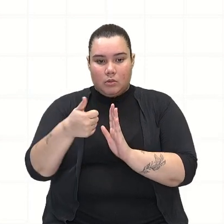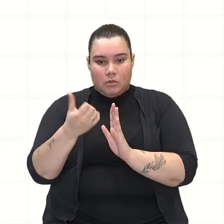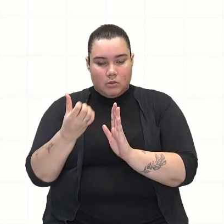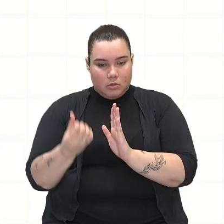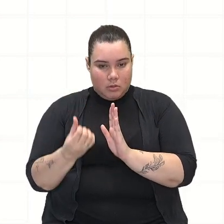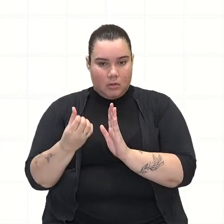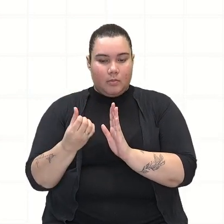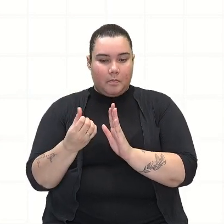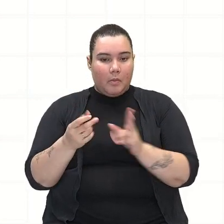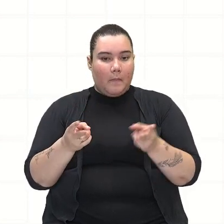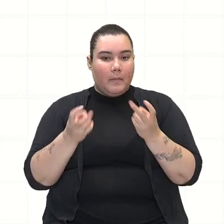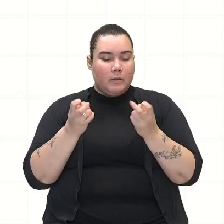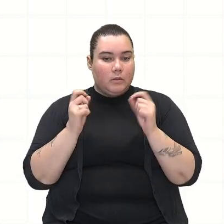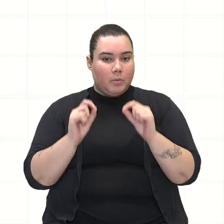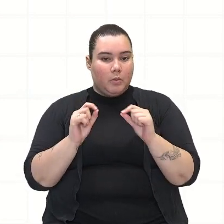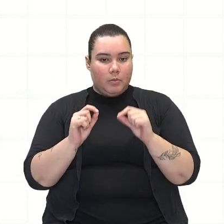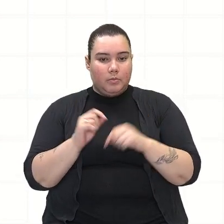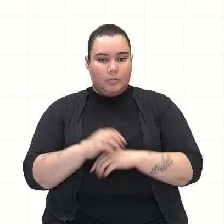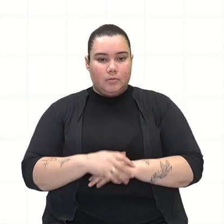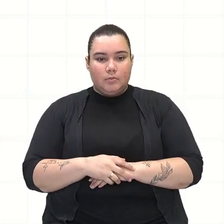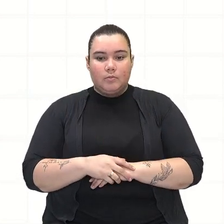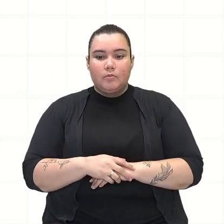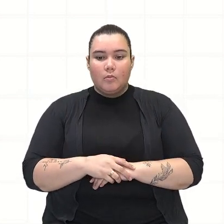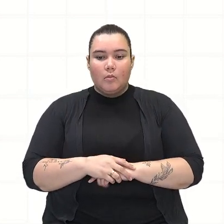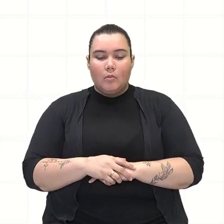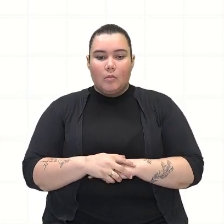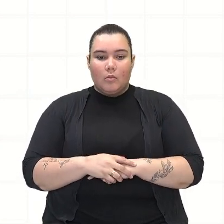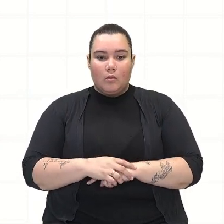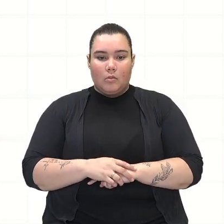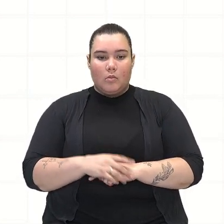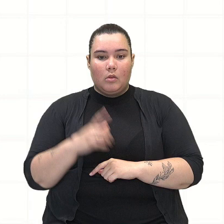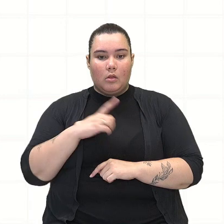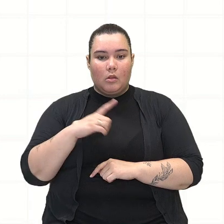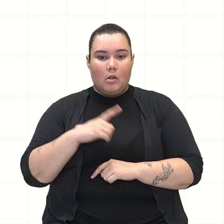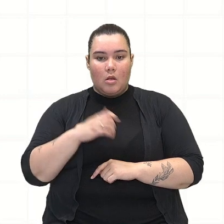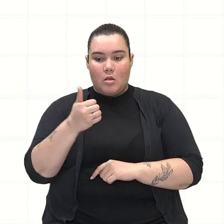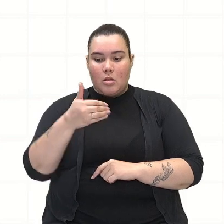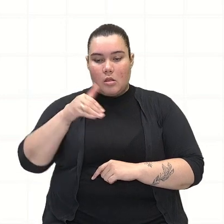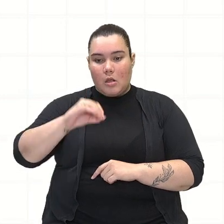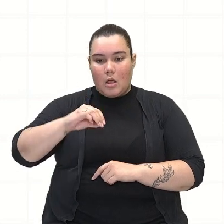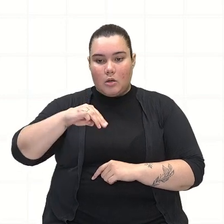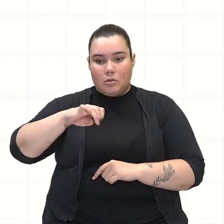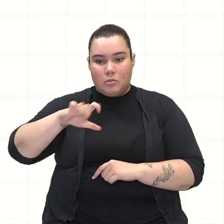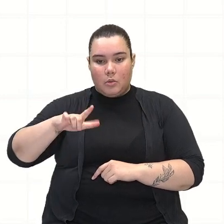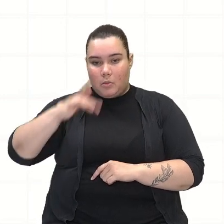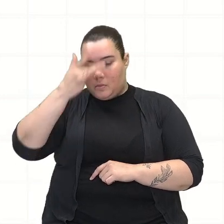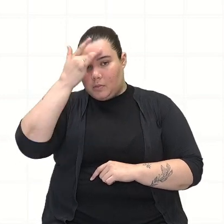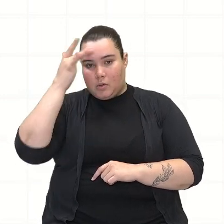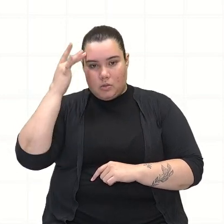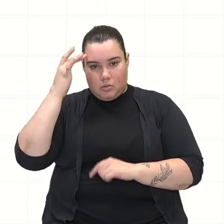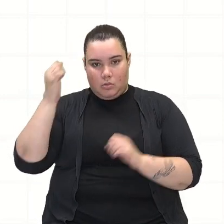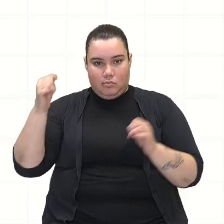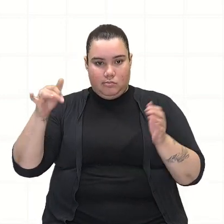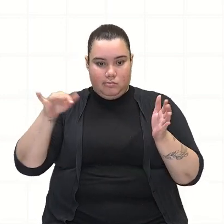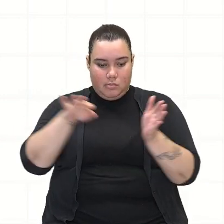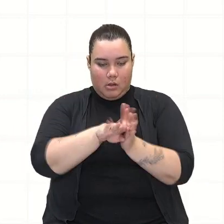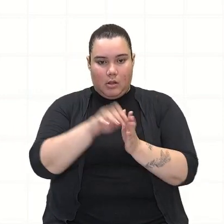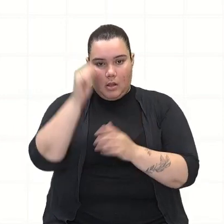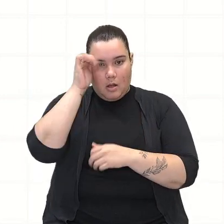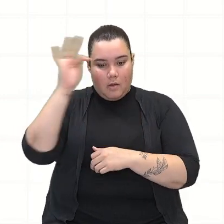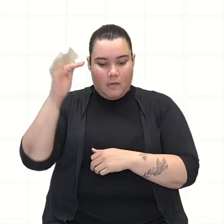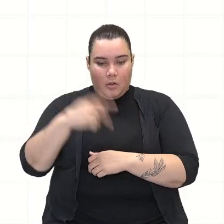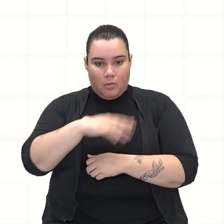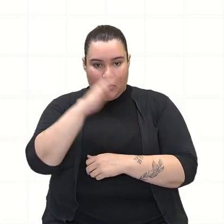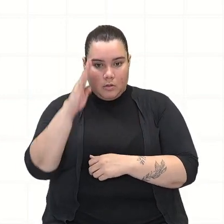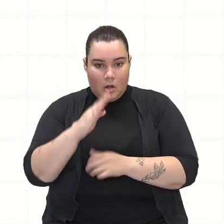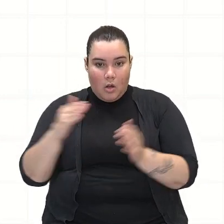a gente observa. Nós temos aqui 10 mil pessoas trazidas da África como escravizadas e